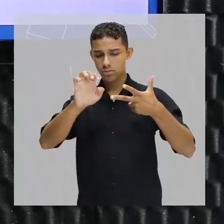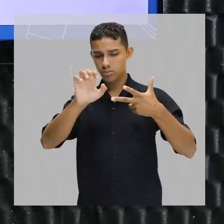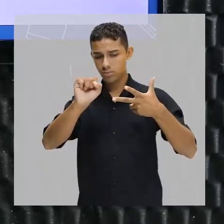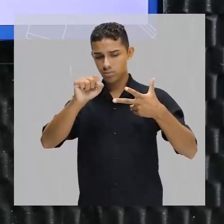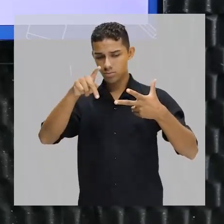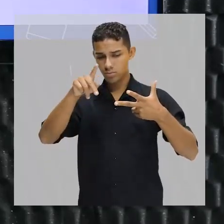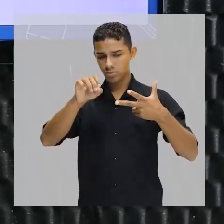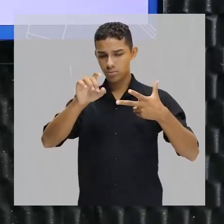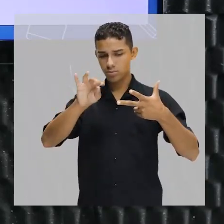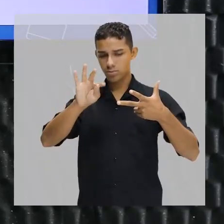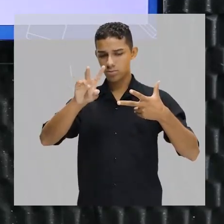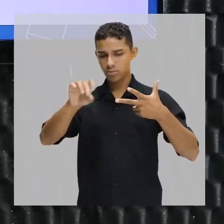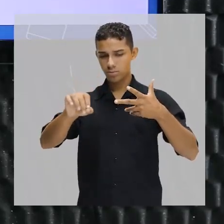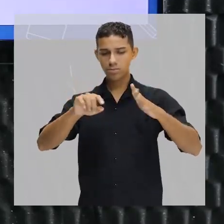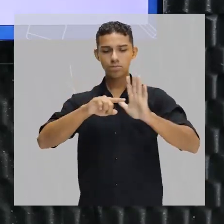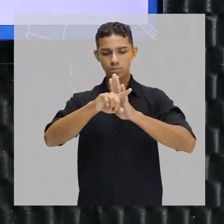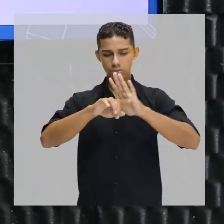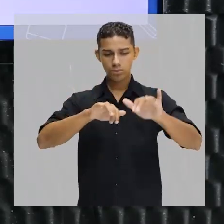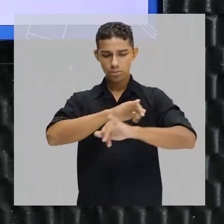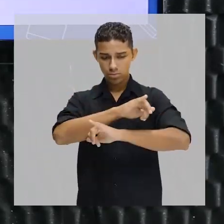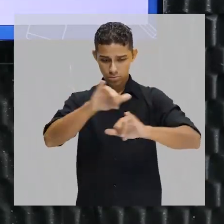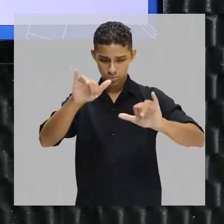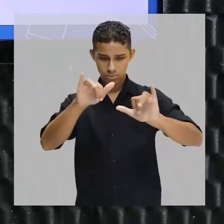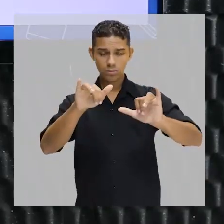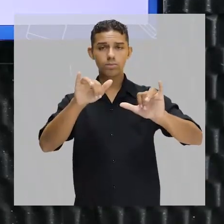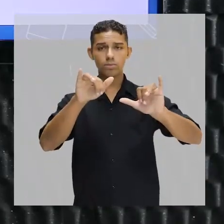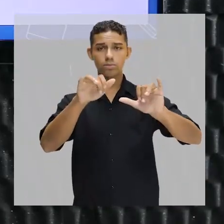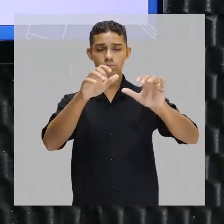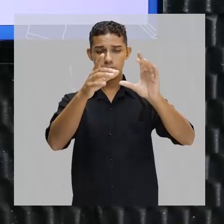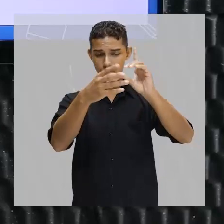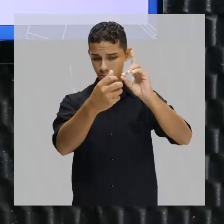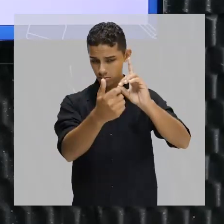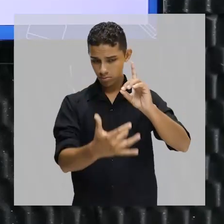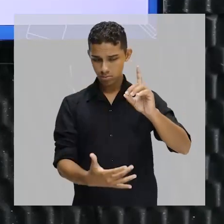o argumentativo e o injuntivo.